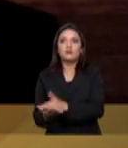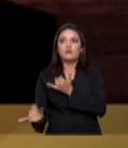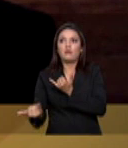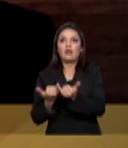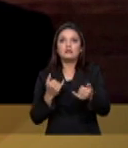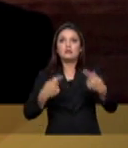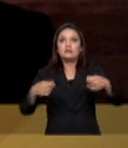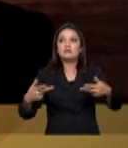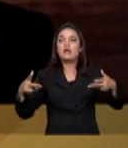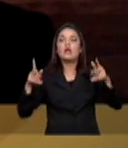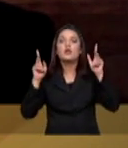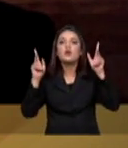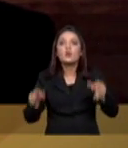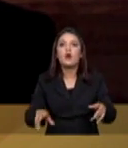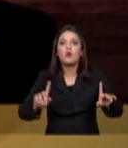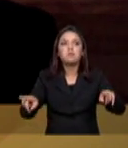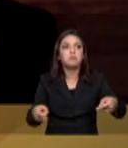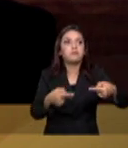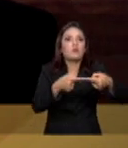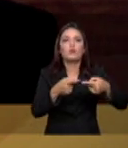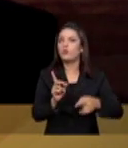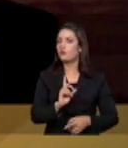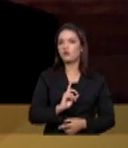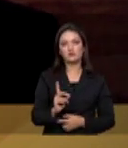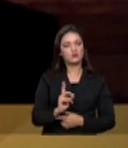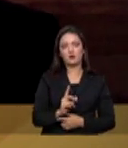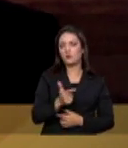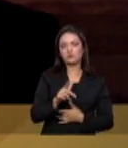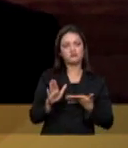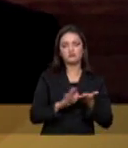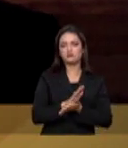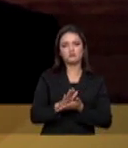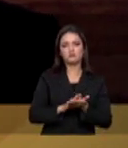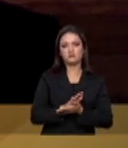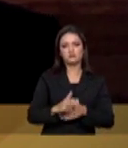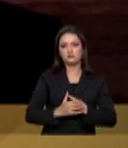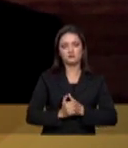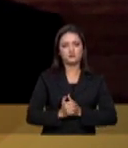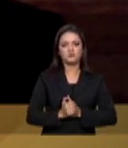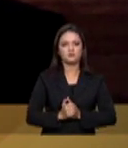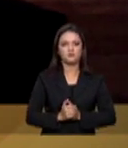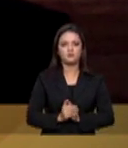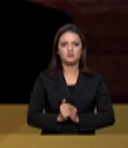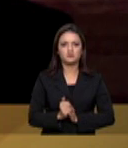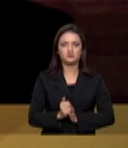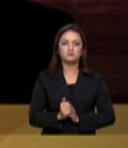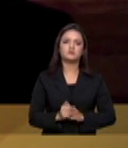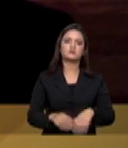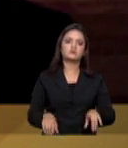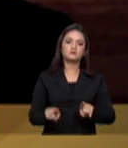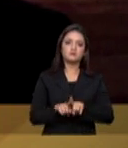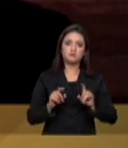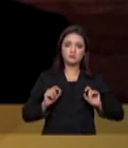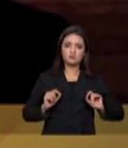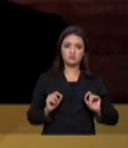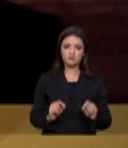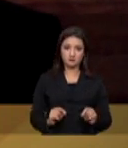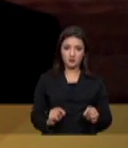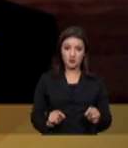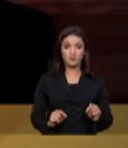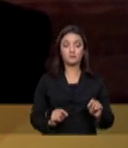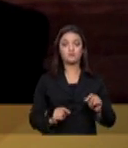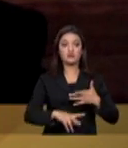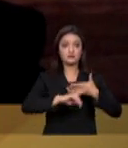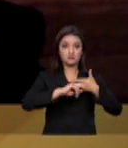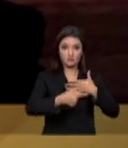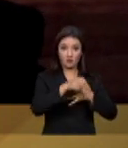a vincular de modo obrigatório as instâncias jurisdicionais inferiores bem Como estragar seus